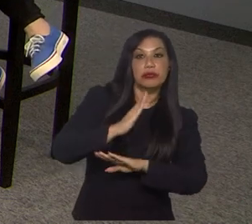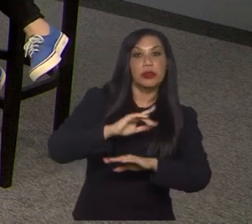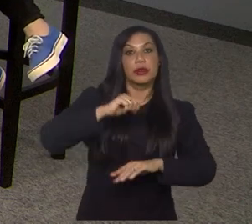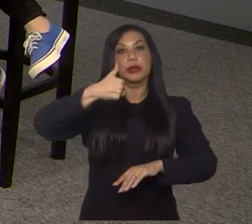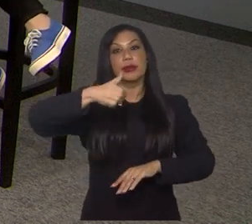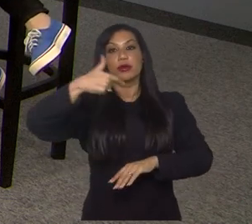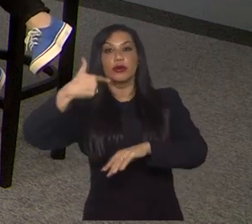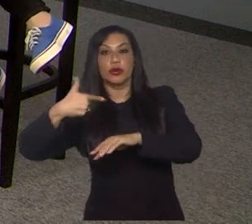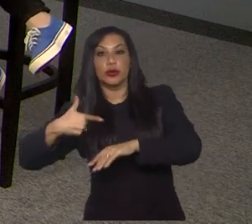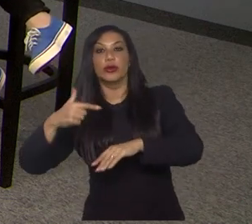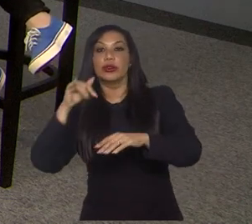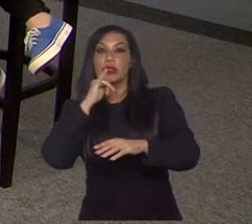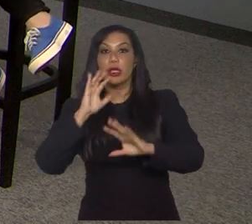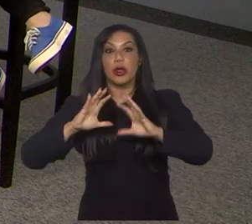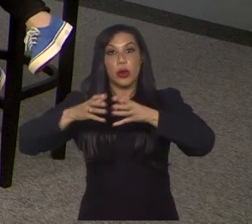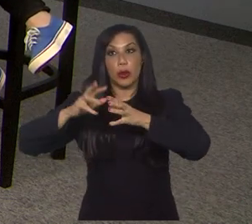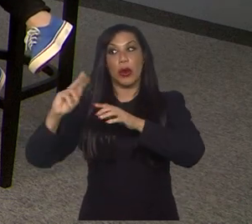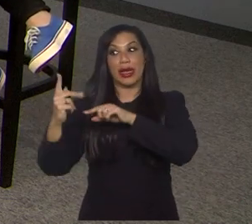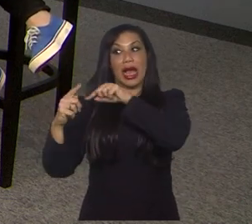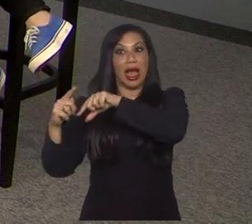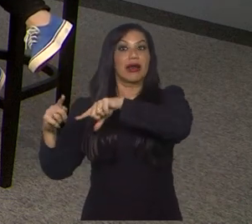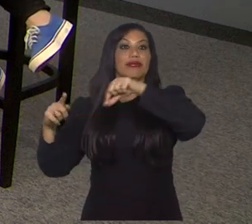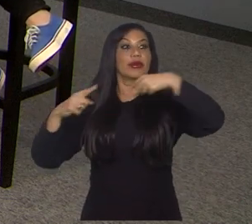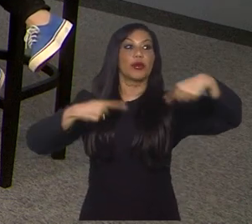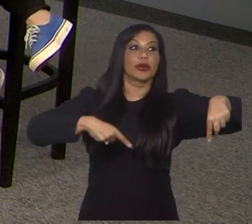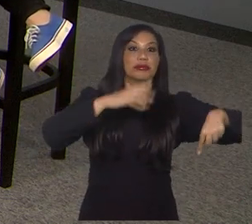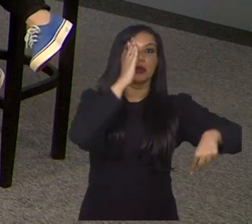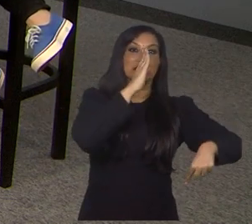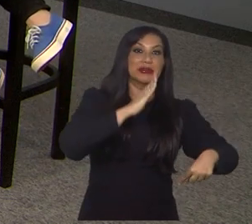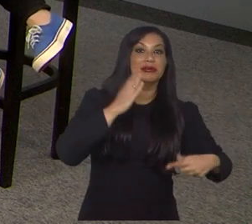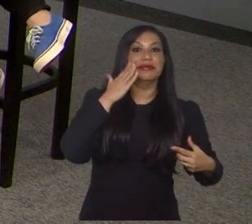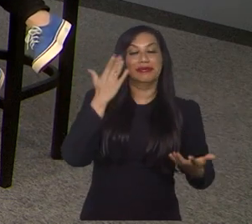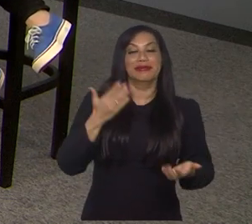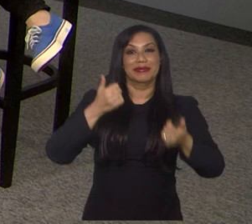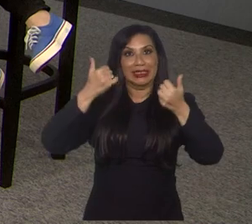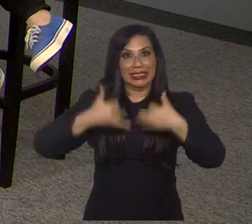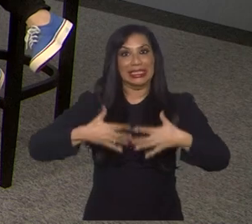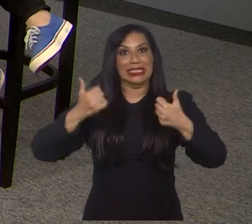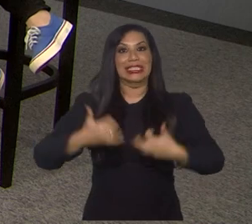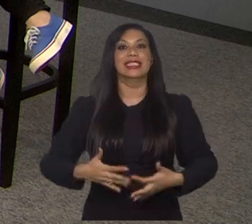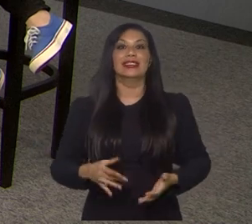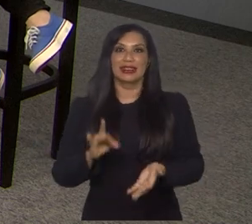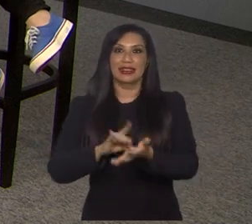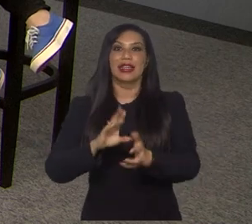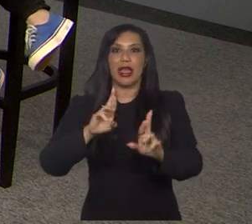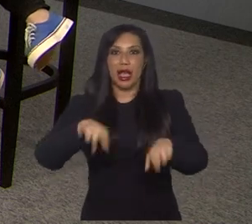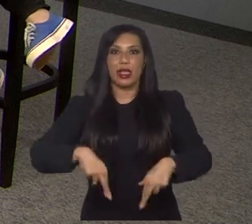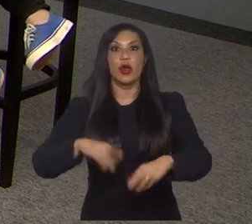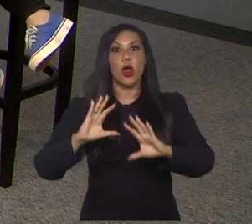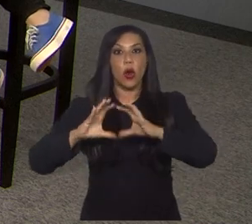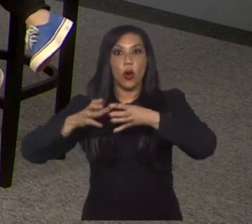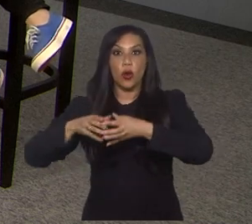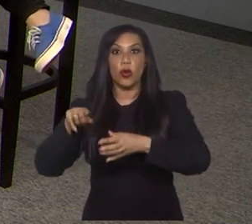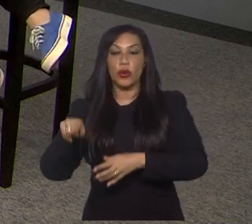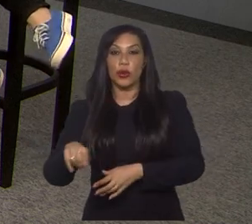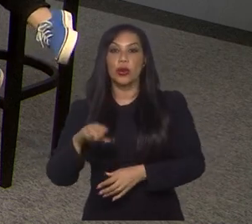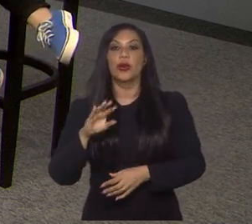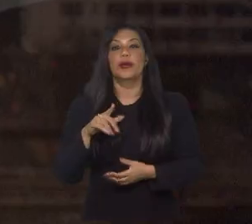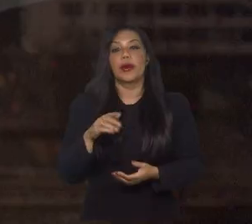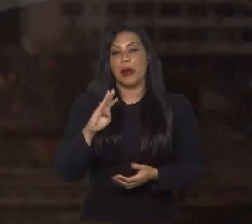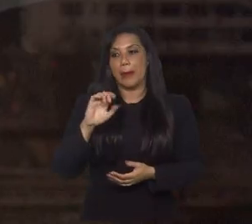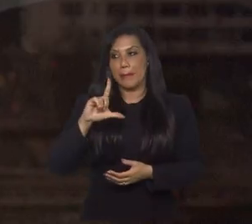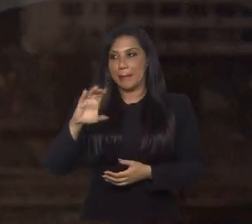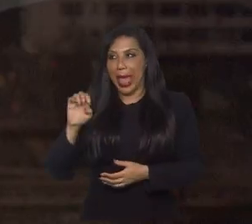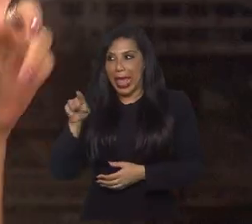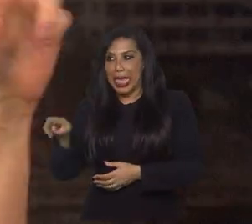segunda colocação, vai sair desse Grupo H. Então tem bastante coisa pra gente falar sobre ele. Pois é, e é um grupo, Belle, você pode dizer